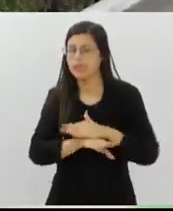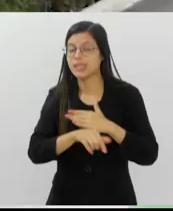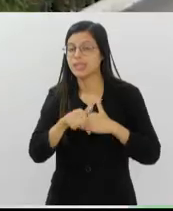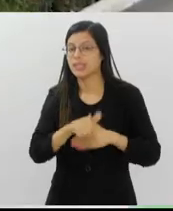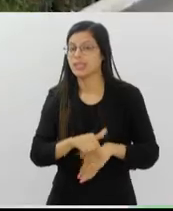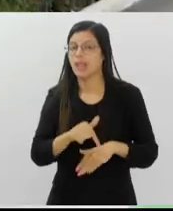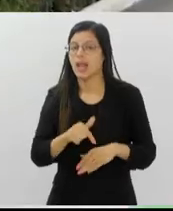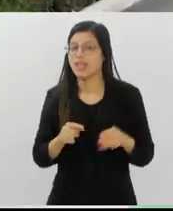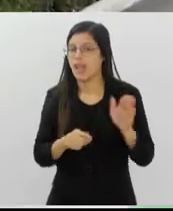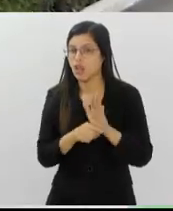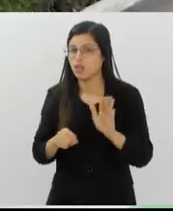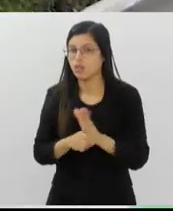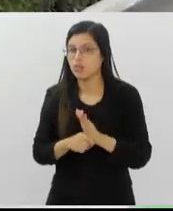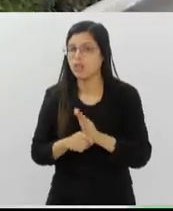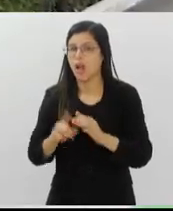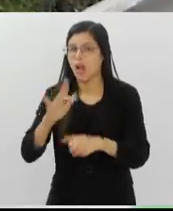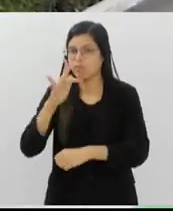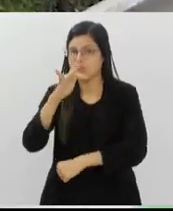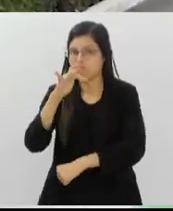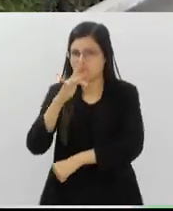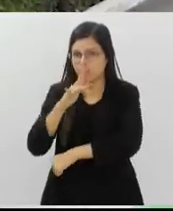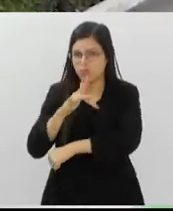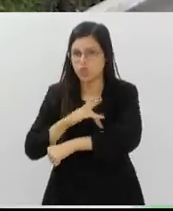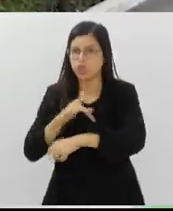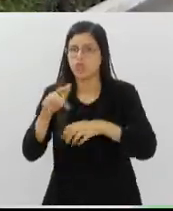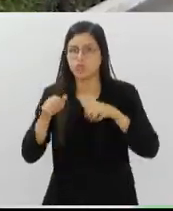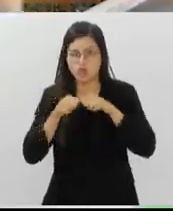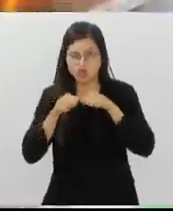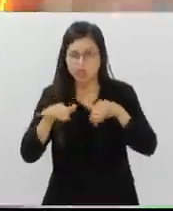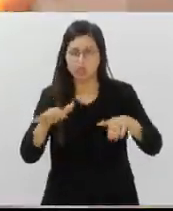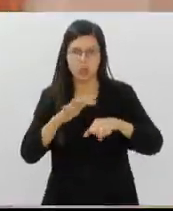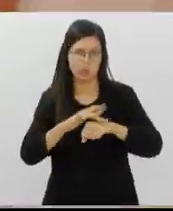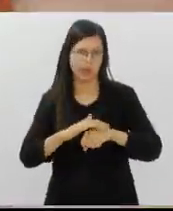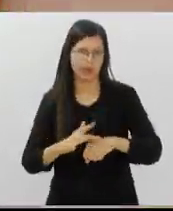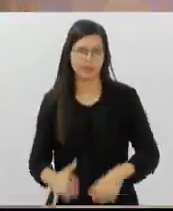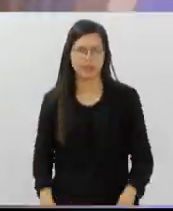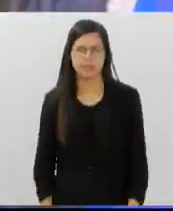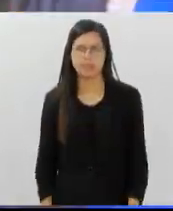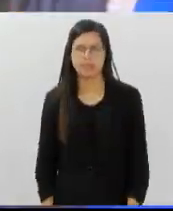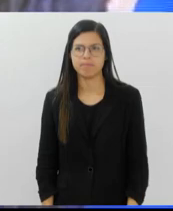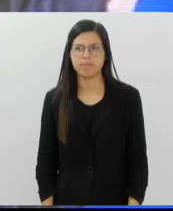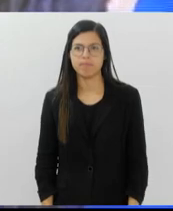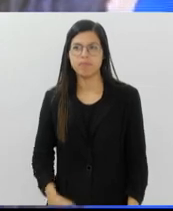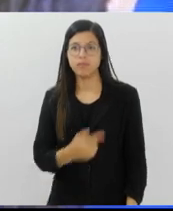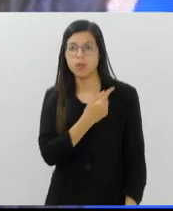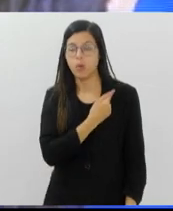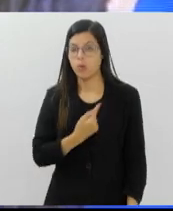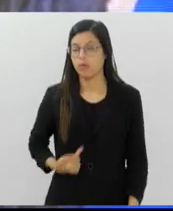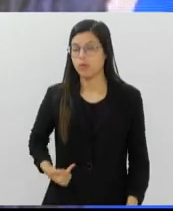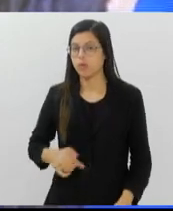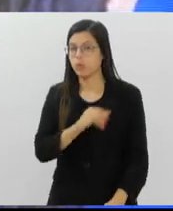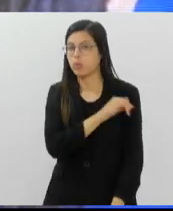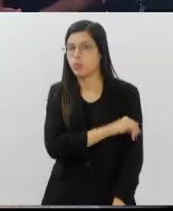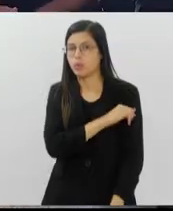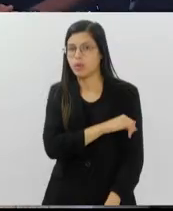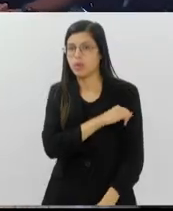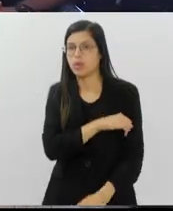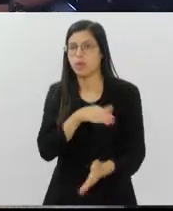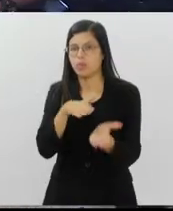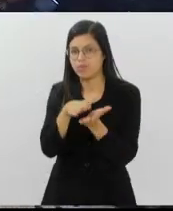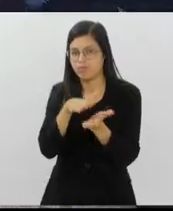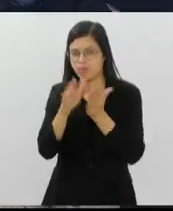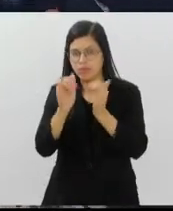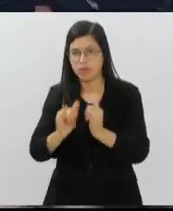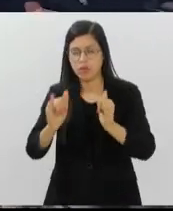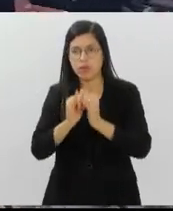o desenvolvimento desse mosquito transmissor dessas doenças. O governo do Rio de Janeiro lançou um projeto para